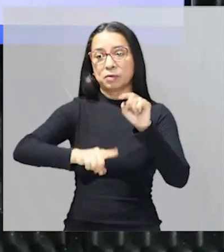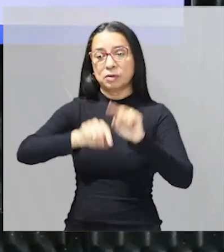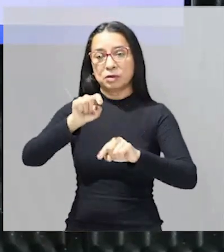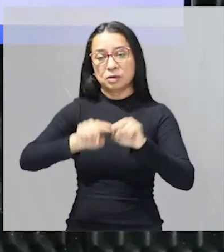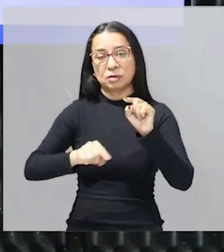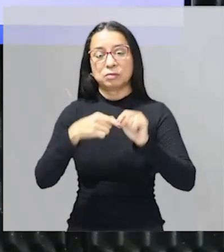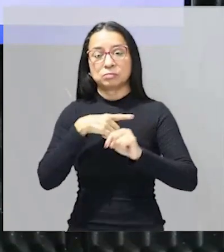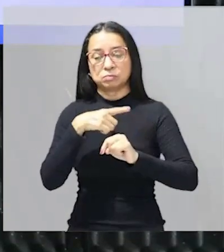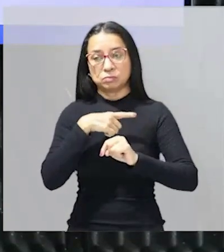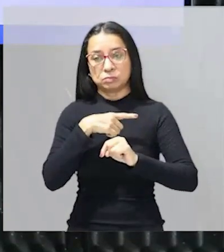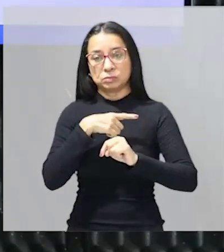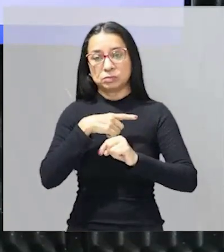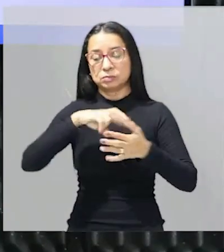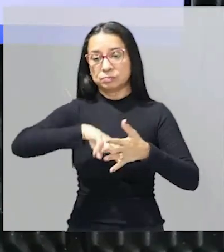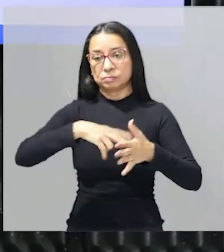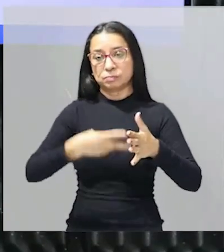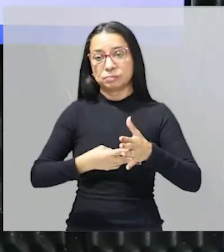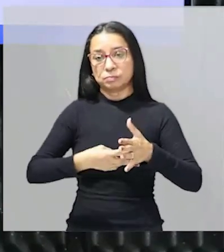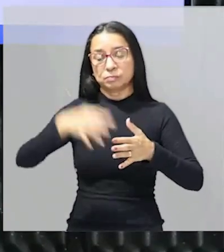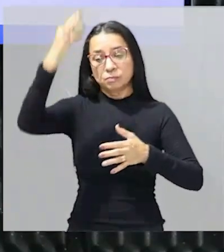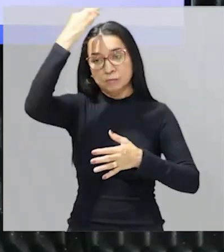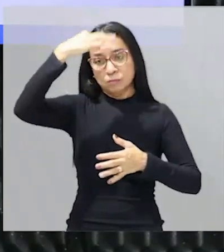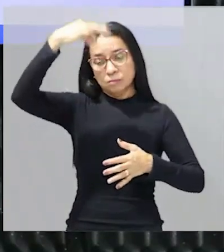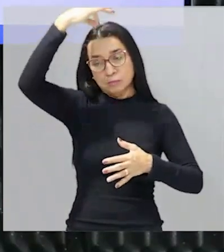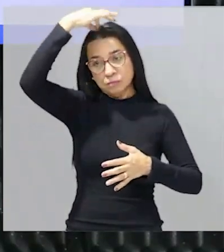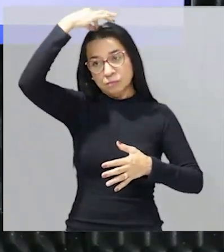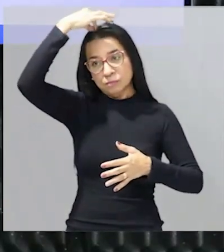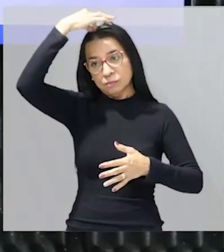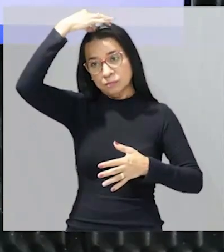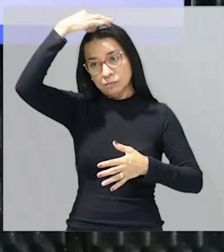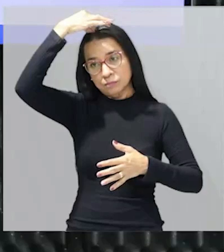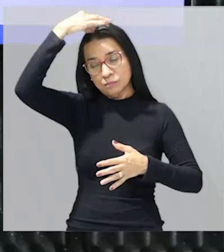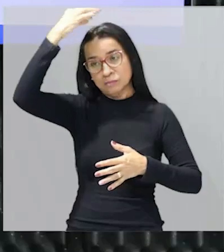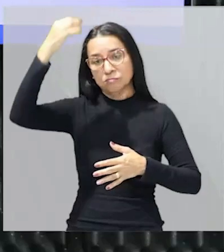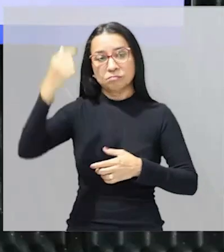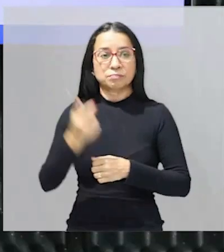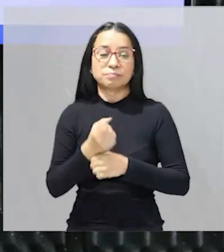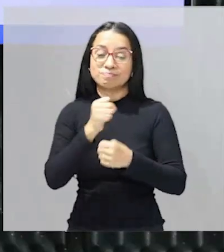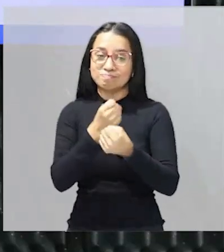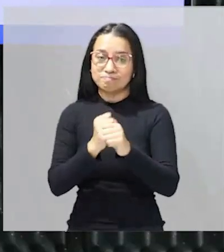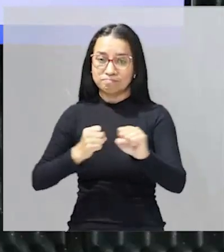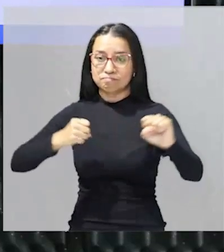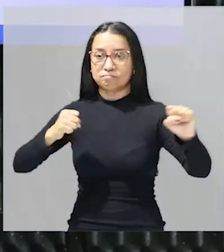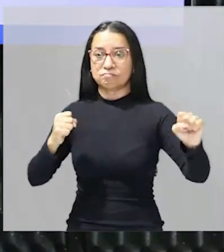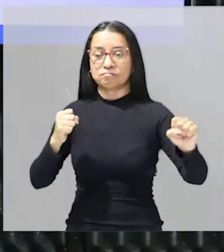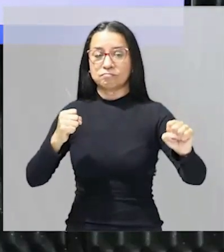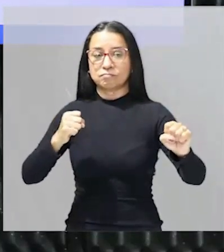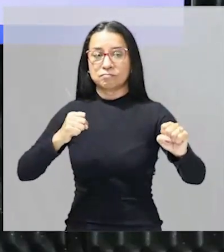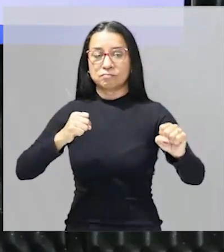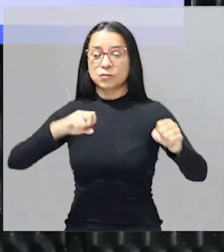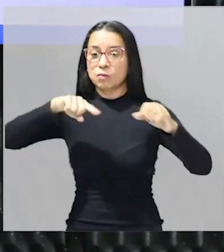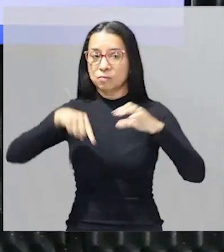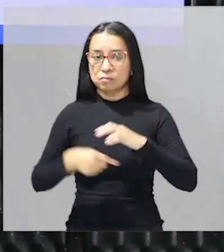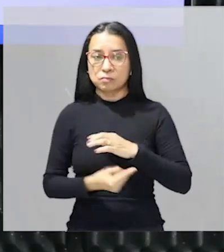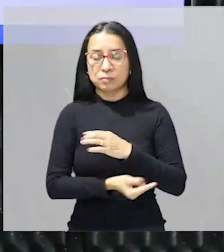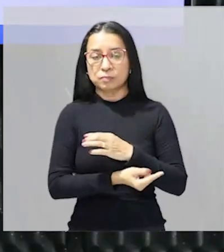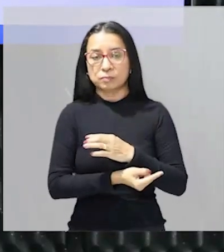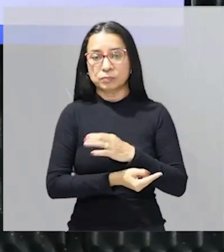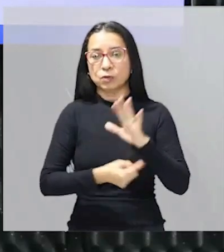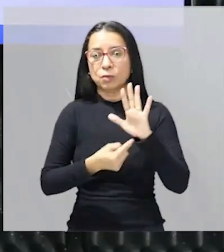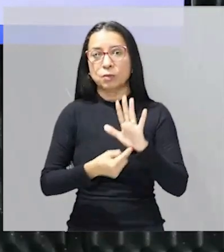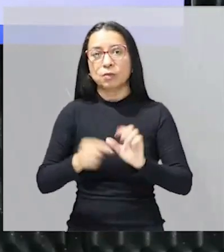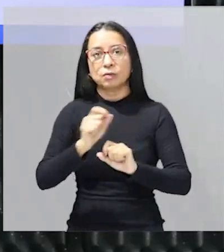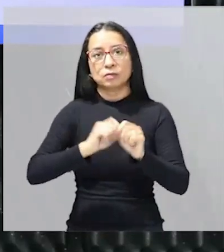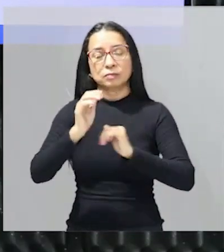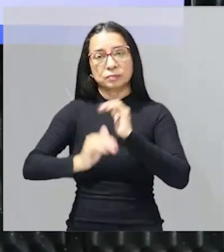tem um significado material e espiritual, sem dúvida, é grande. O que mostra que esse processo de colonização,